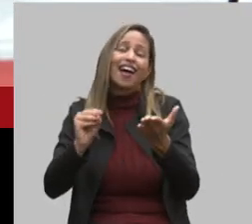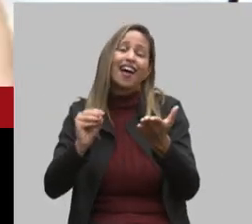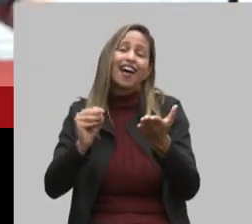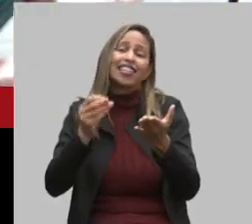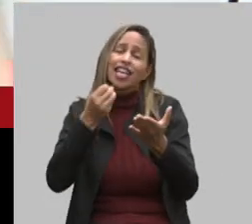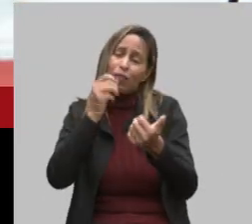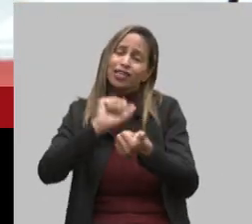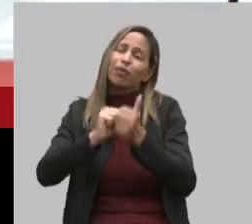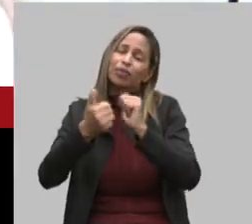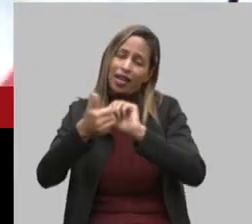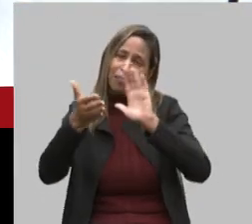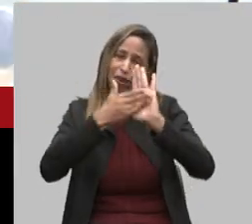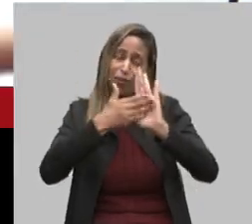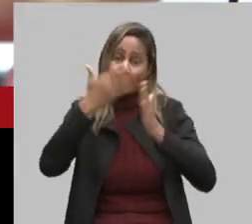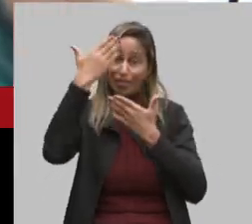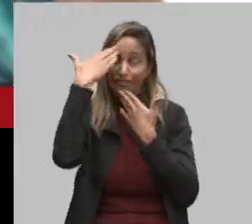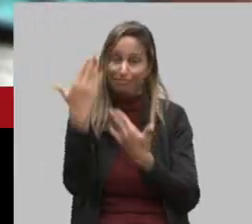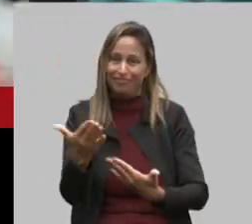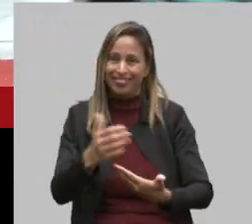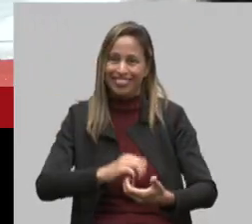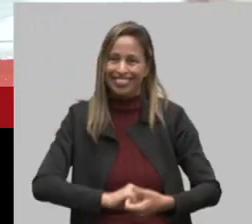primeira proposta Obrigado